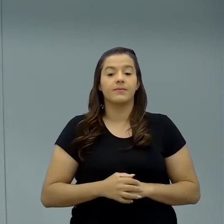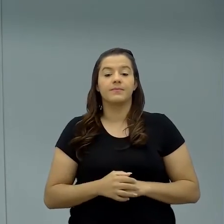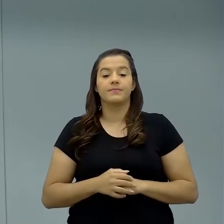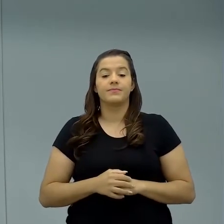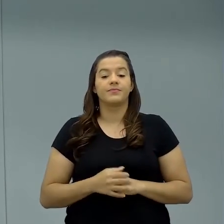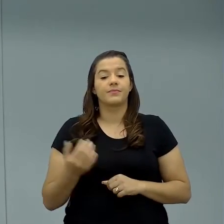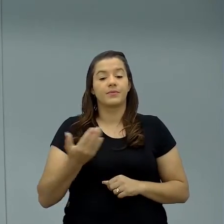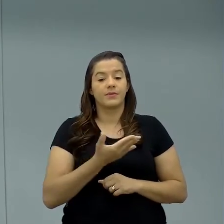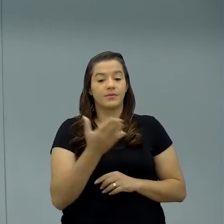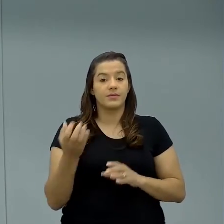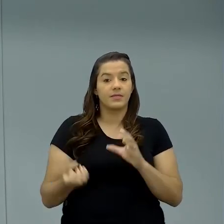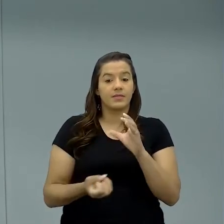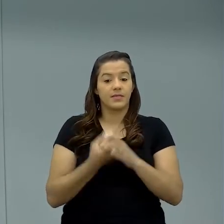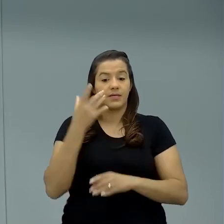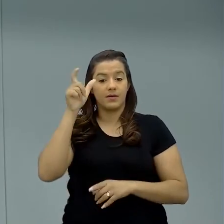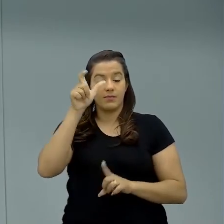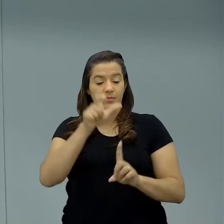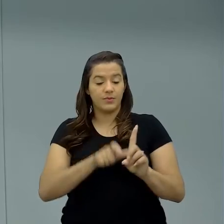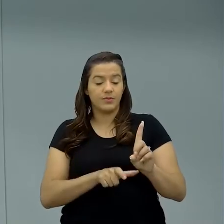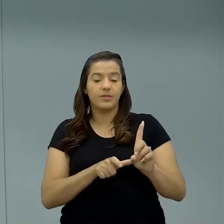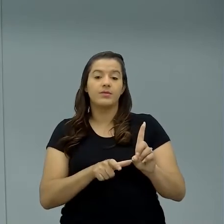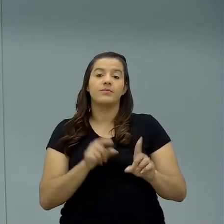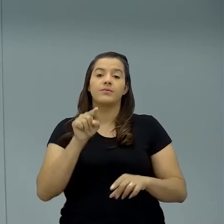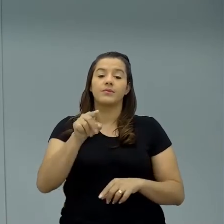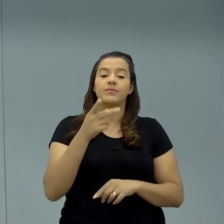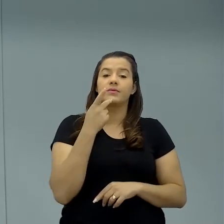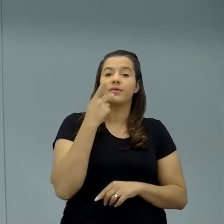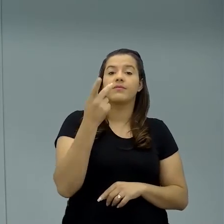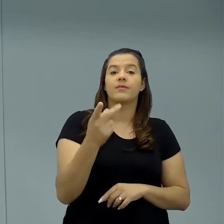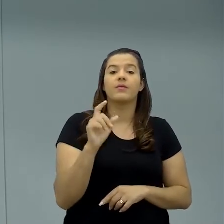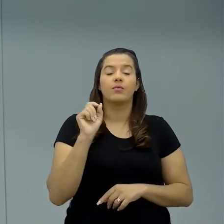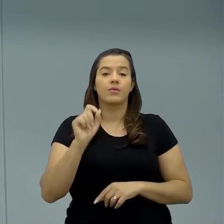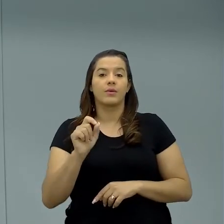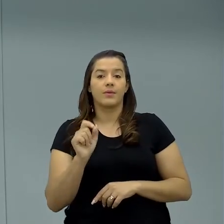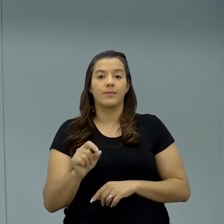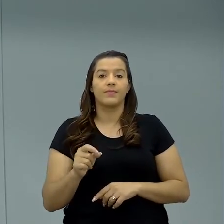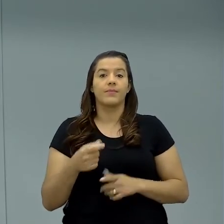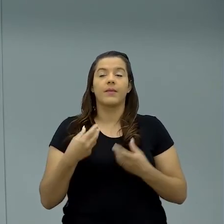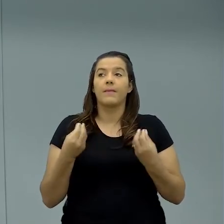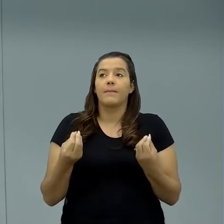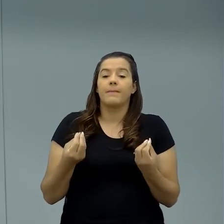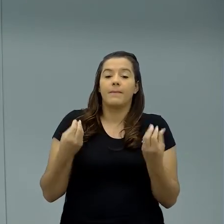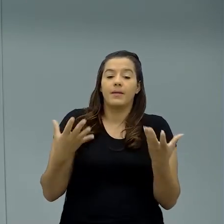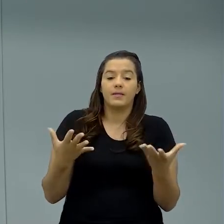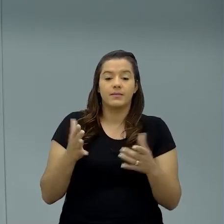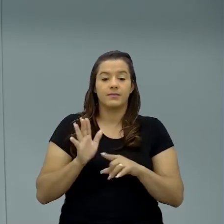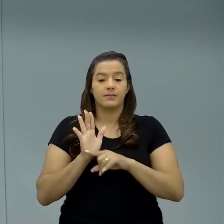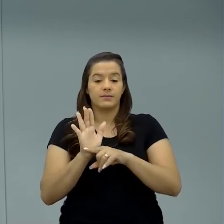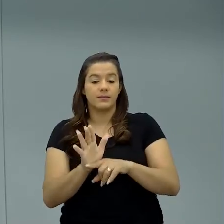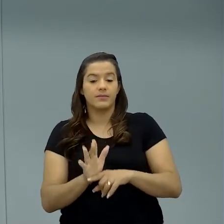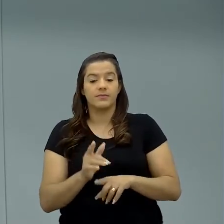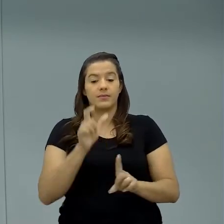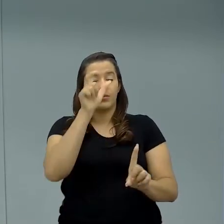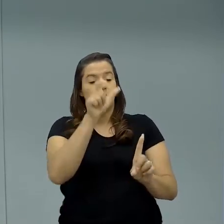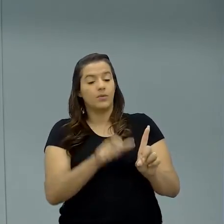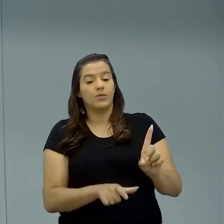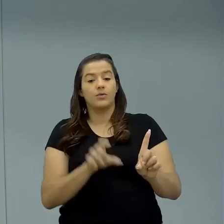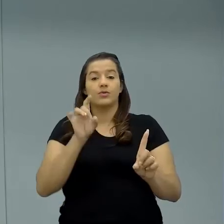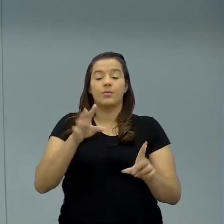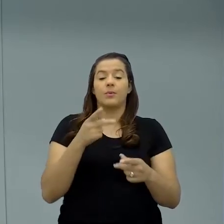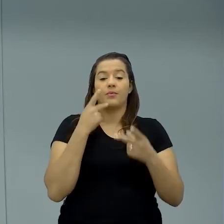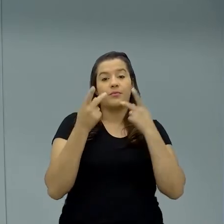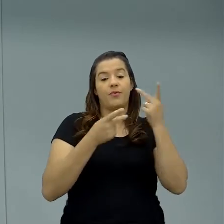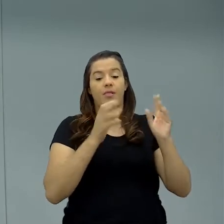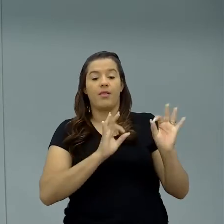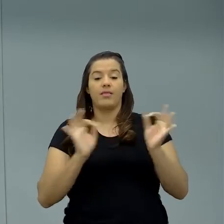você criar uma personagem, você tem o que você vai falar? Ela vai servir para falar o quê? Você não vai criar uma personagem para não falar nada.